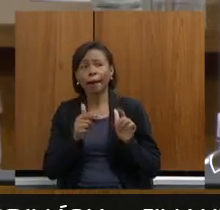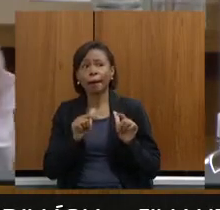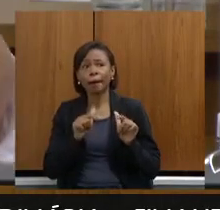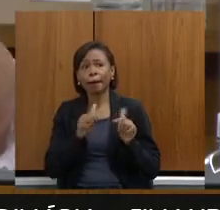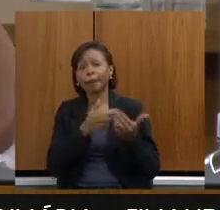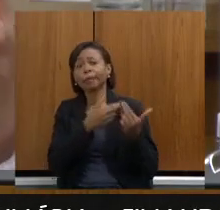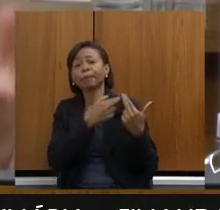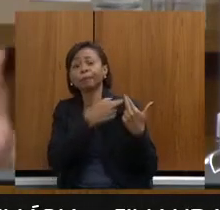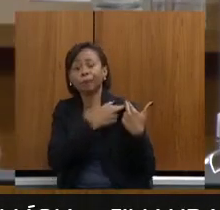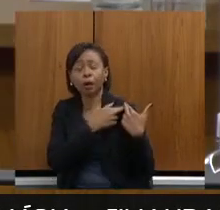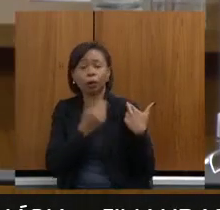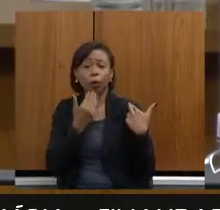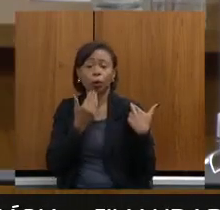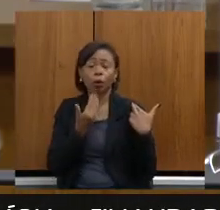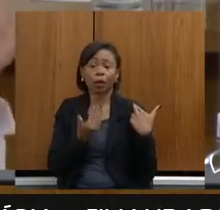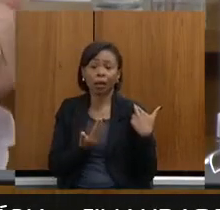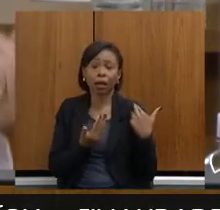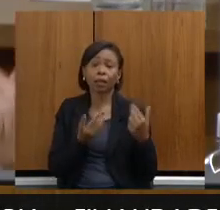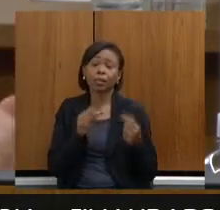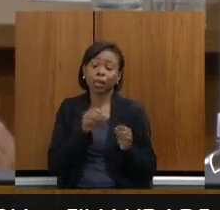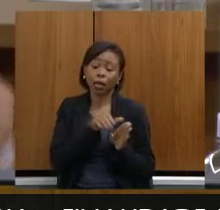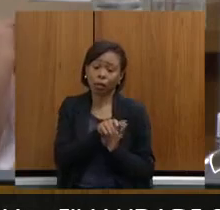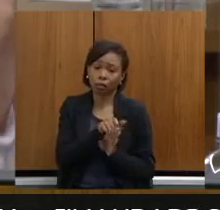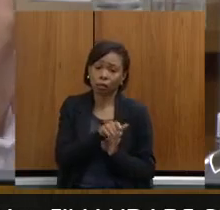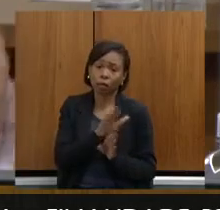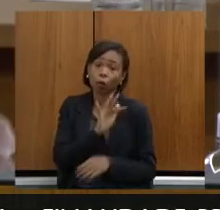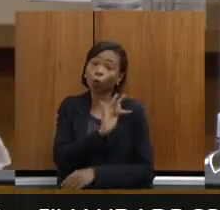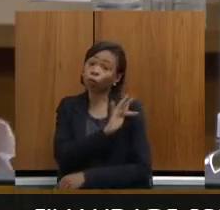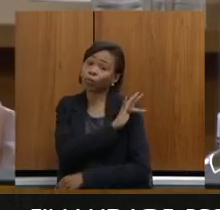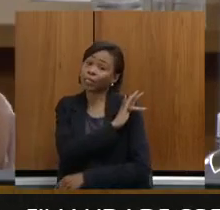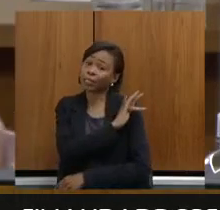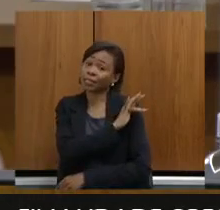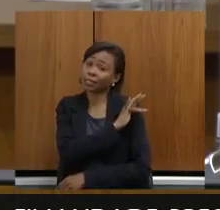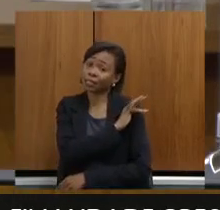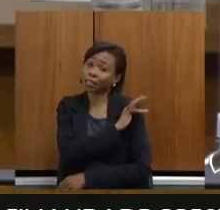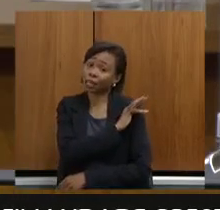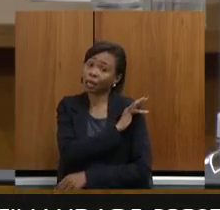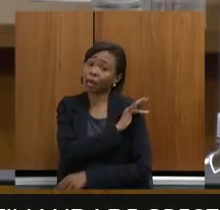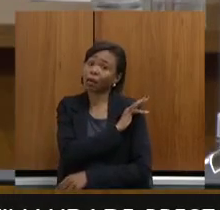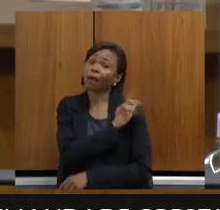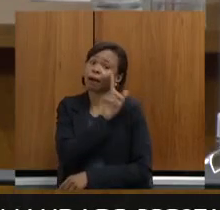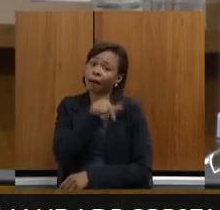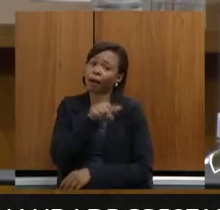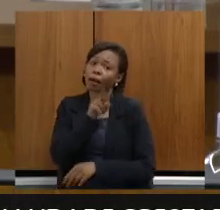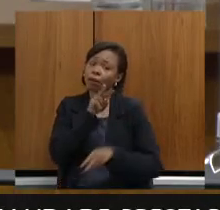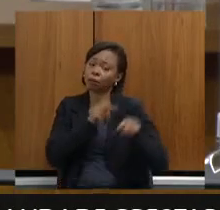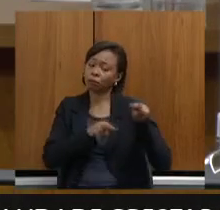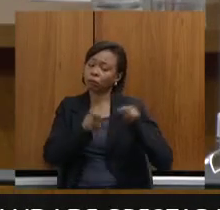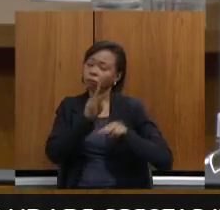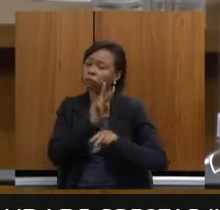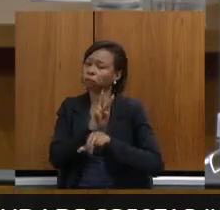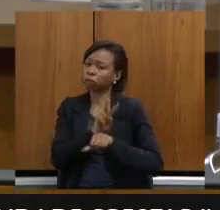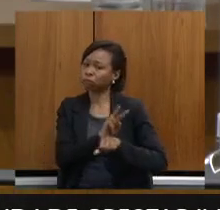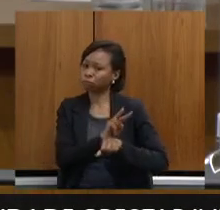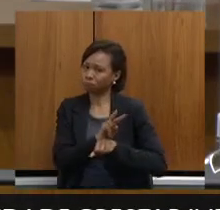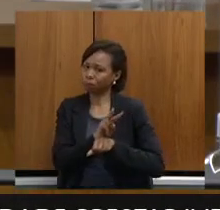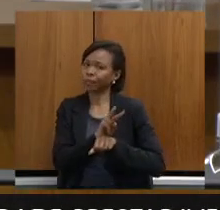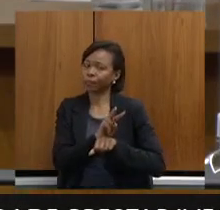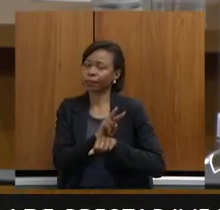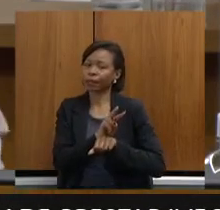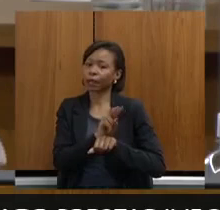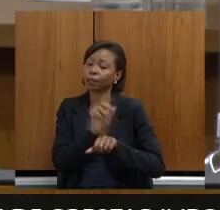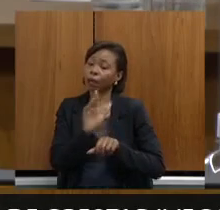orientar e ajudar e não time de engrossar mais o fiscal tem atribuição realmente de fiscalizar a gente tem que olhar bem